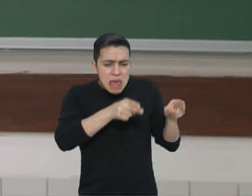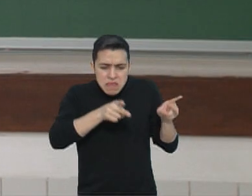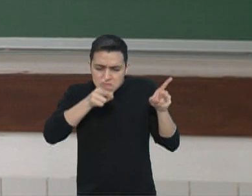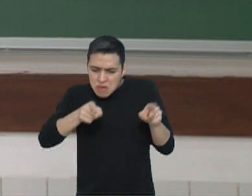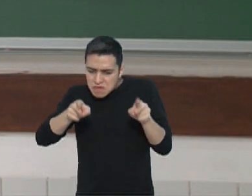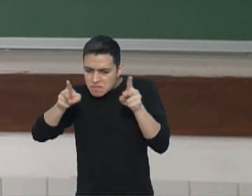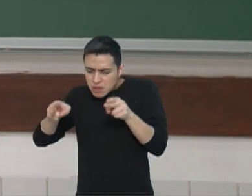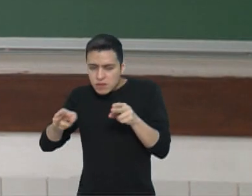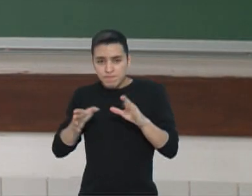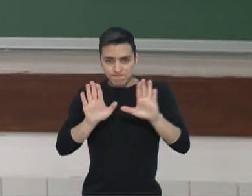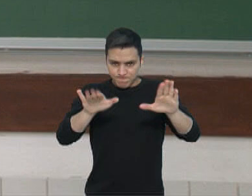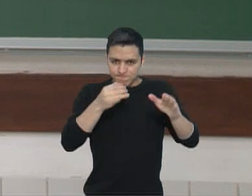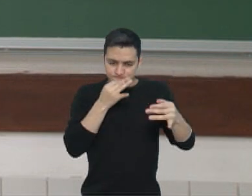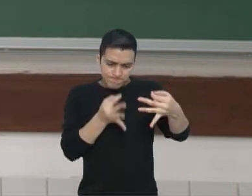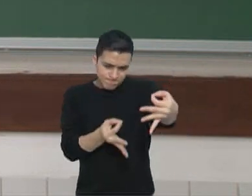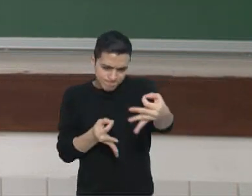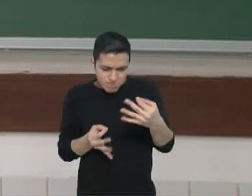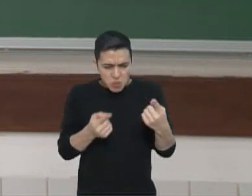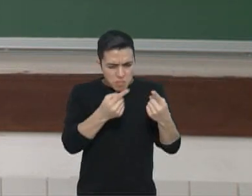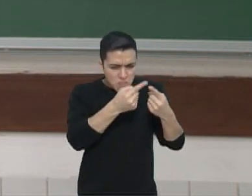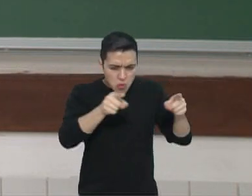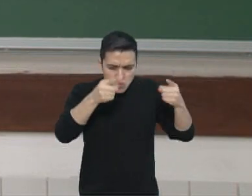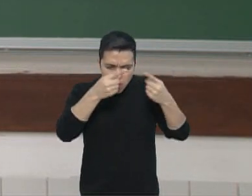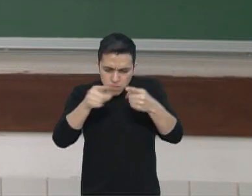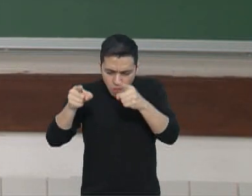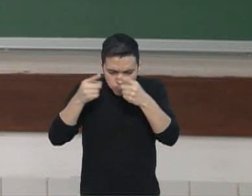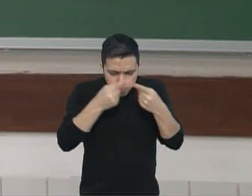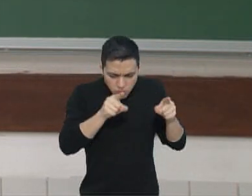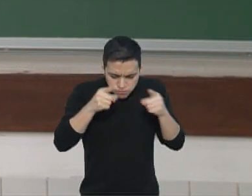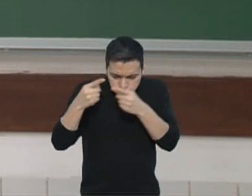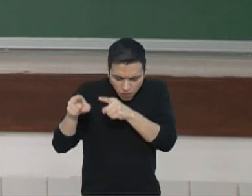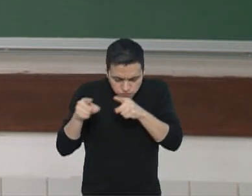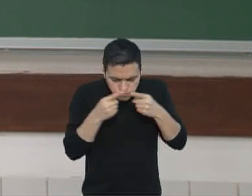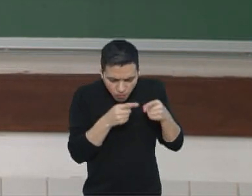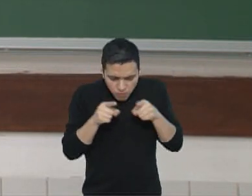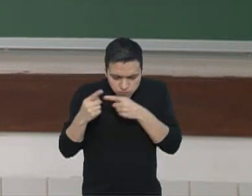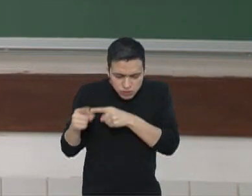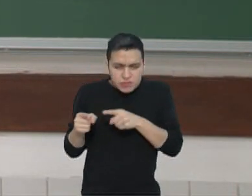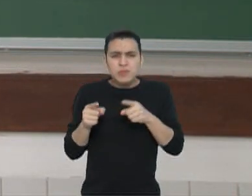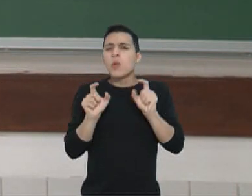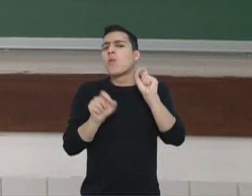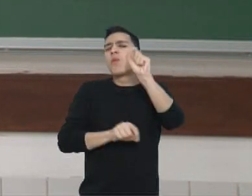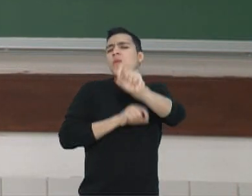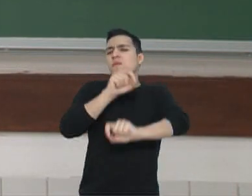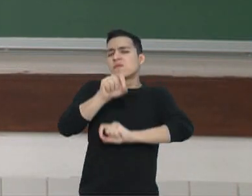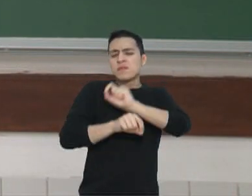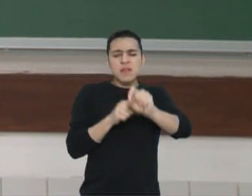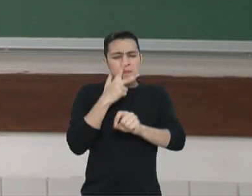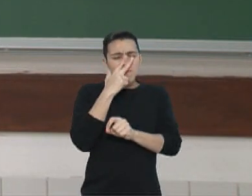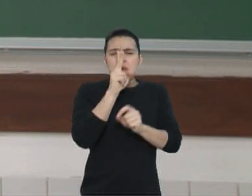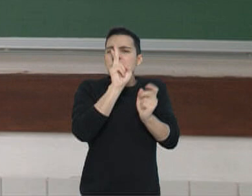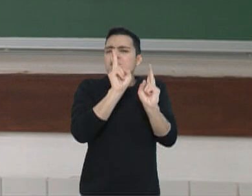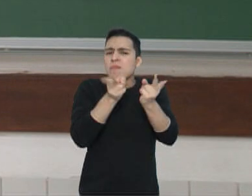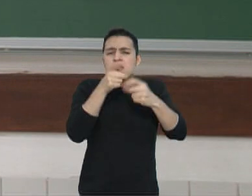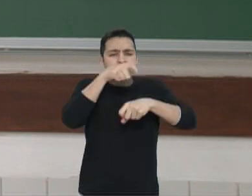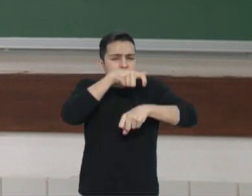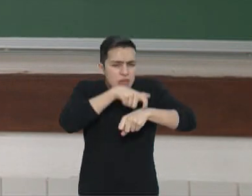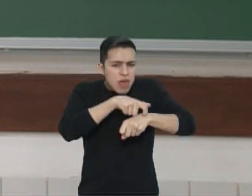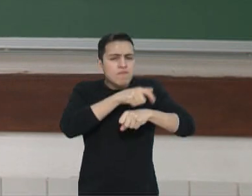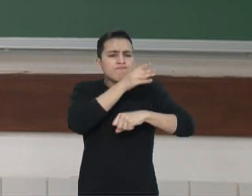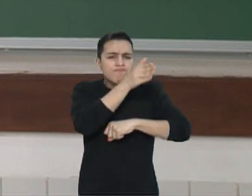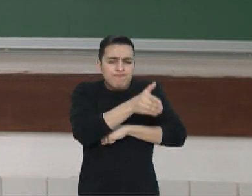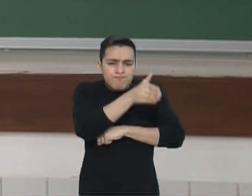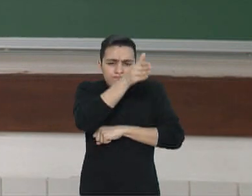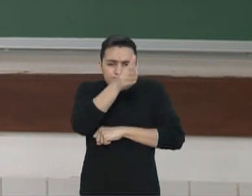Ou seja, a pulsação de uma música são aquelas batidas que permanecerão normalmente seguindo o mesmo tempo, no decorrer